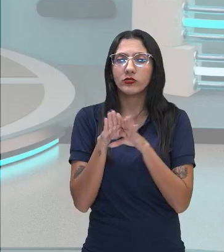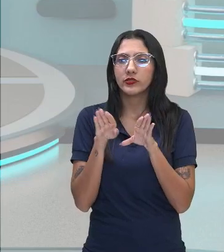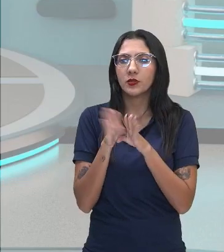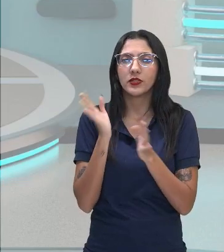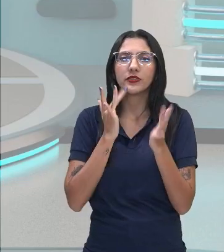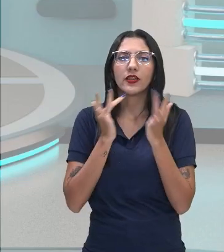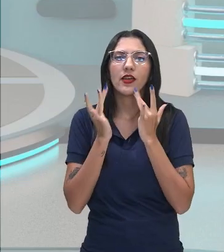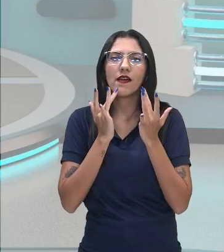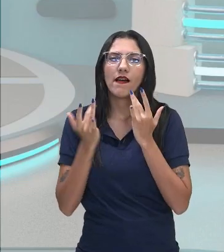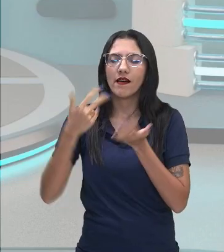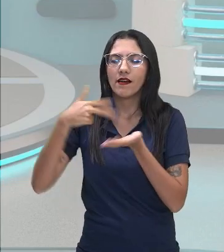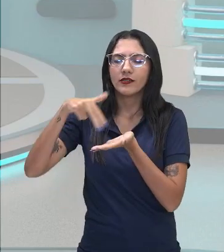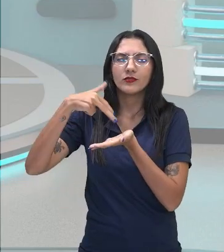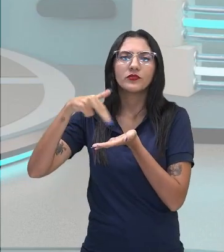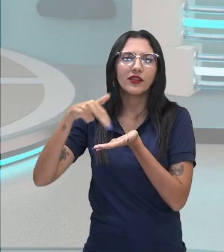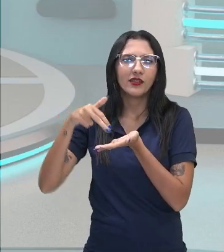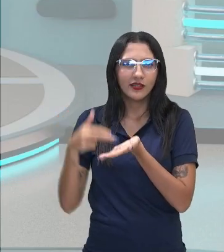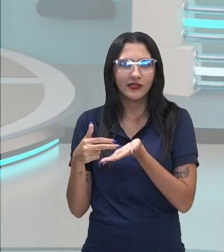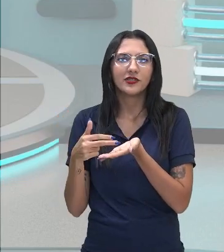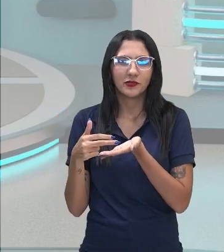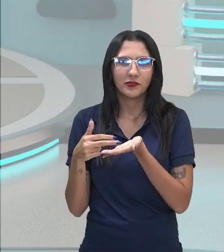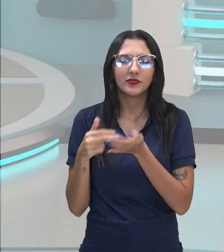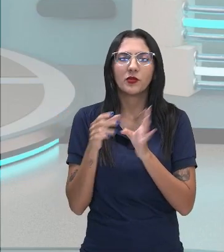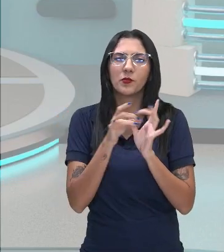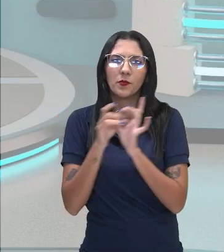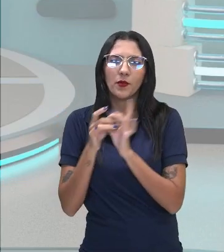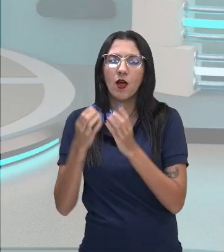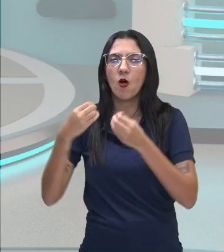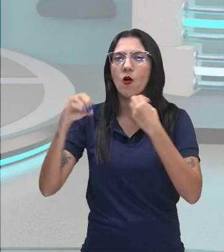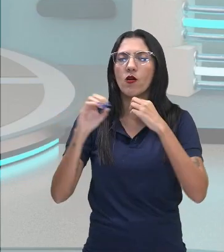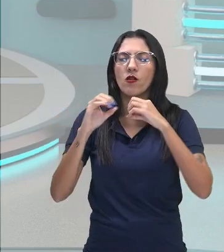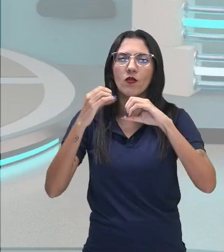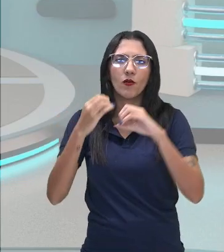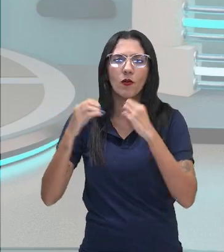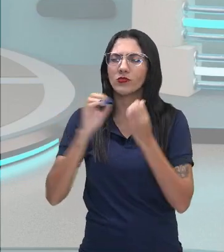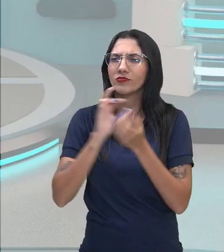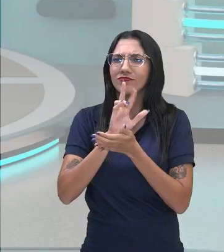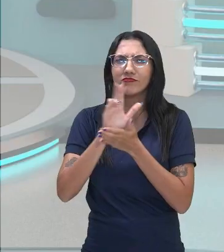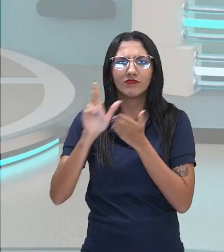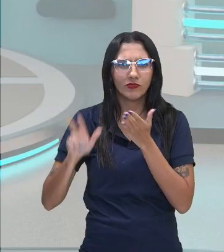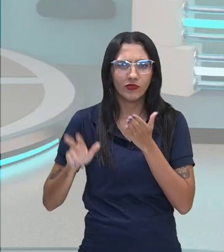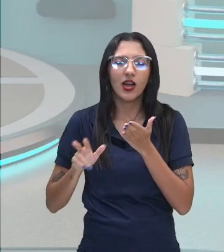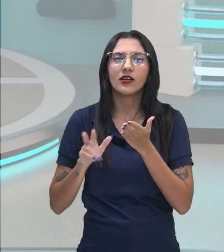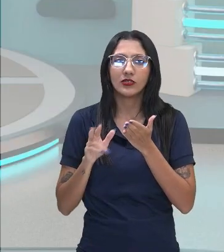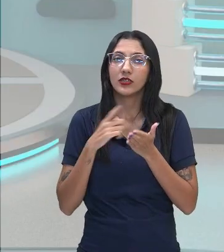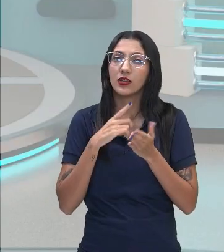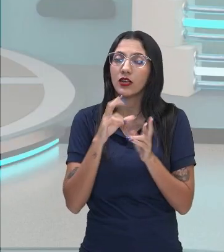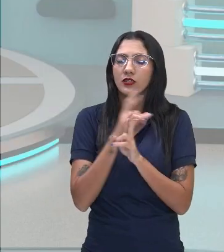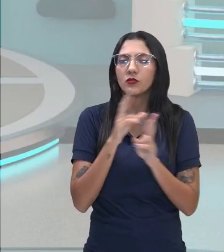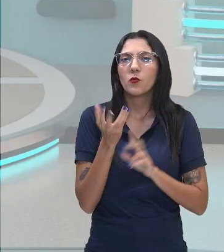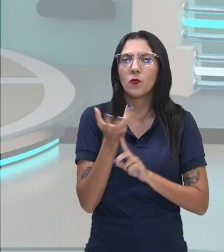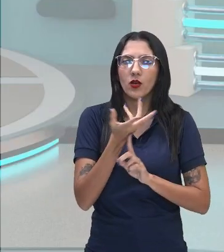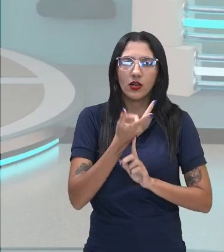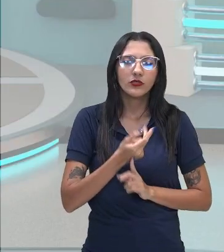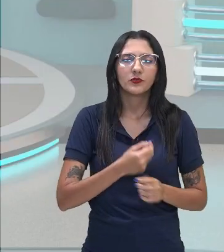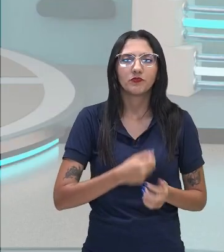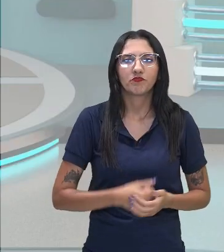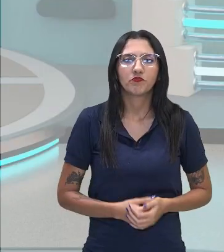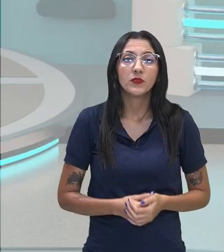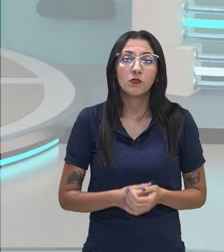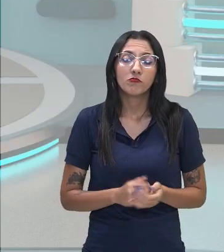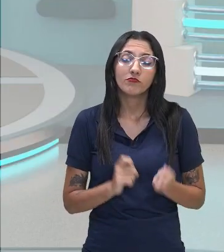que é a dança, o teatro, a ópera, a arte circense, tudo isso é considerado arte cênica. E para